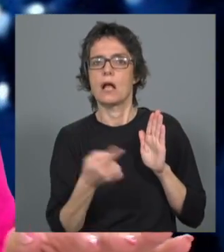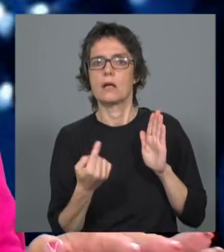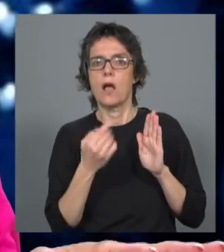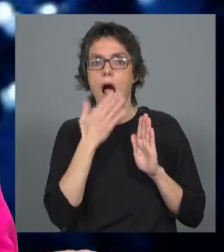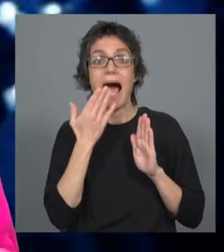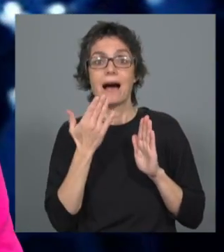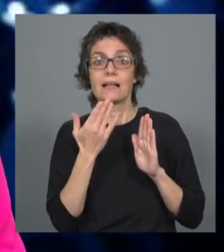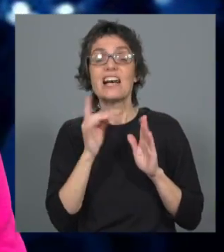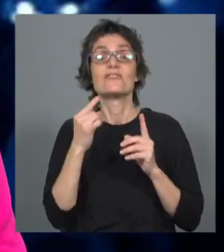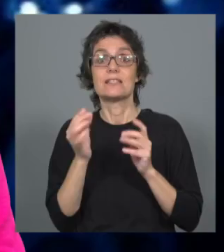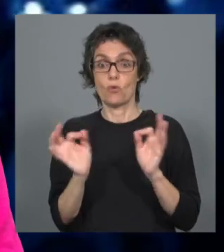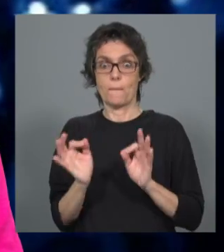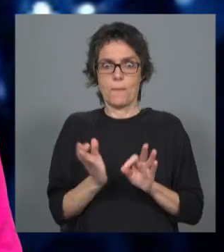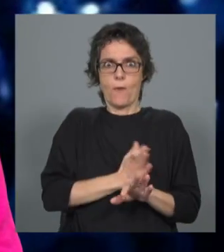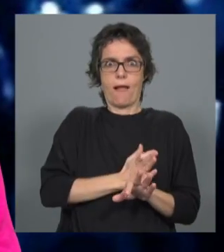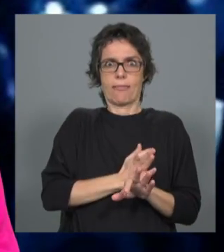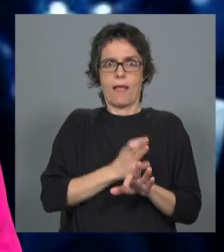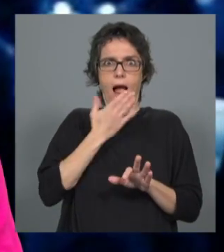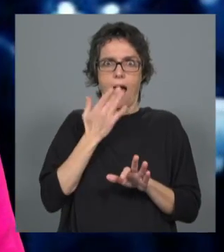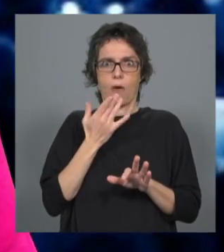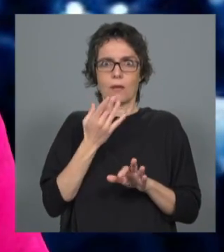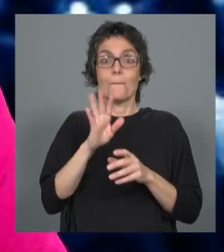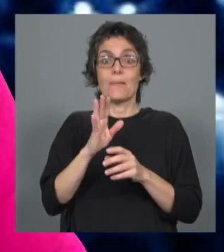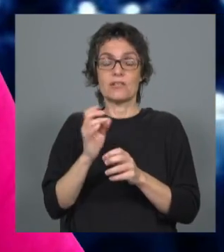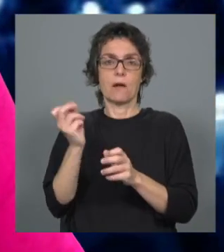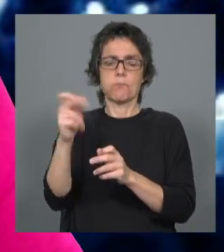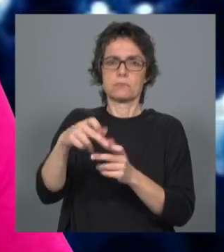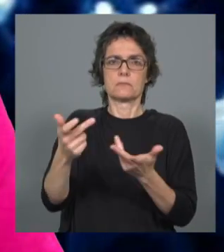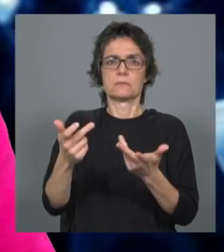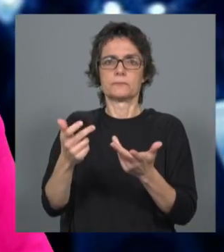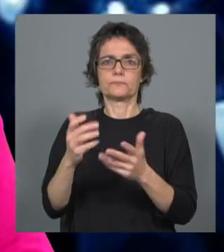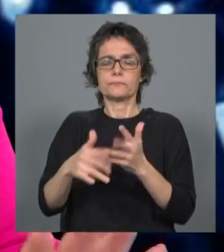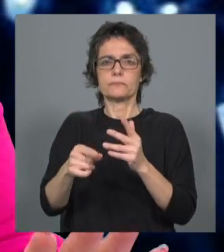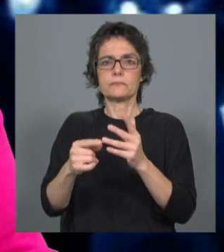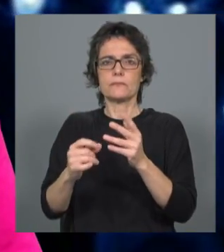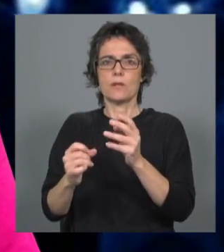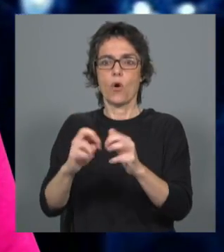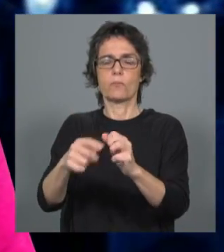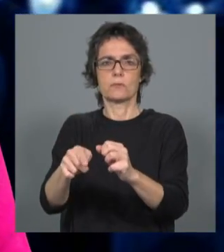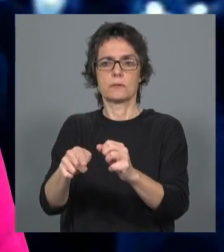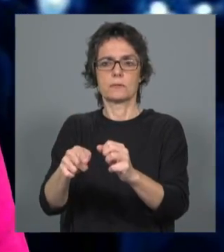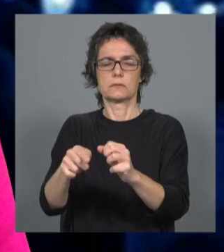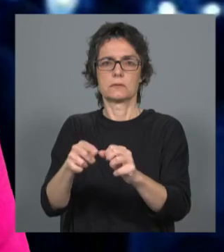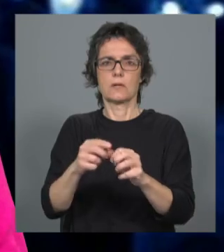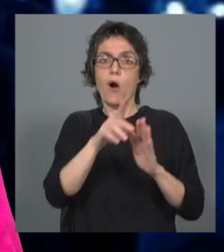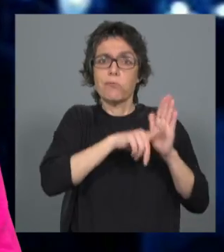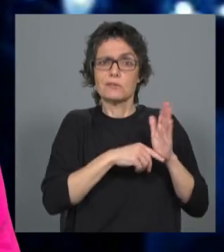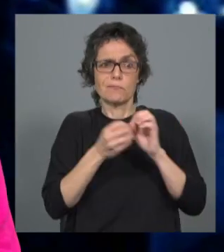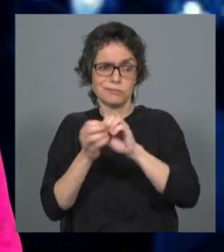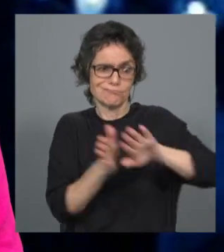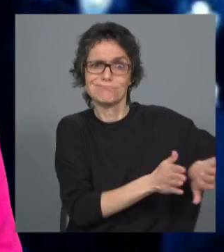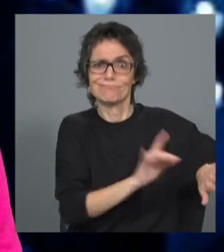brilhantemente planificada, mas porque surgiu um problema a gente põe de lado e diz não, ok, vamos falar sobre isto. E